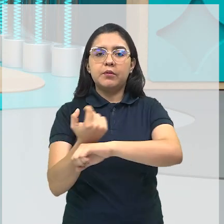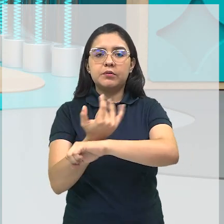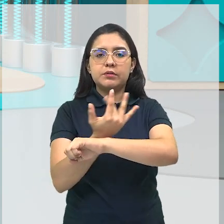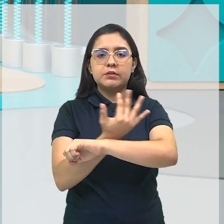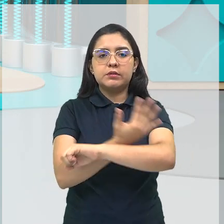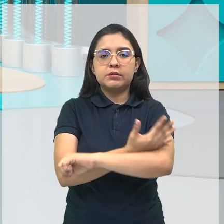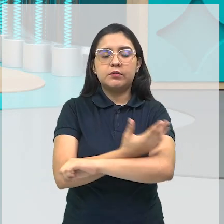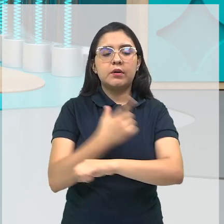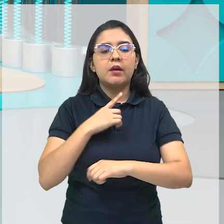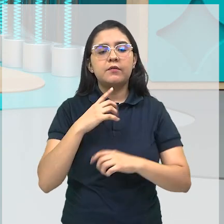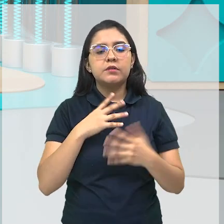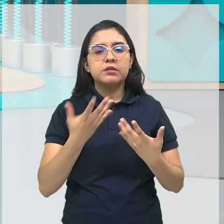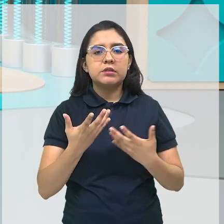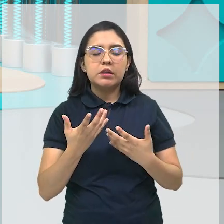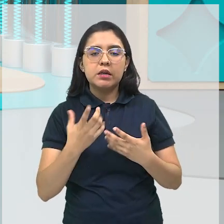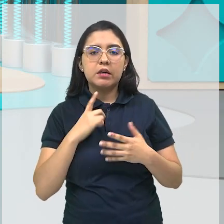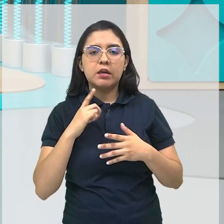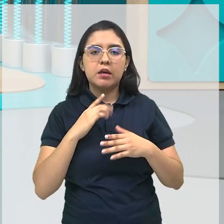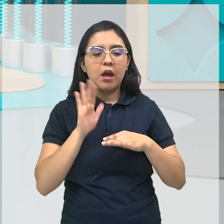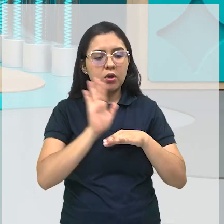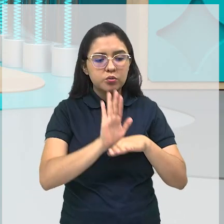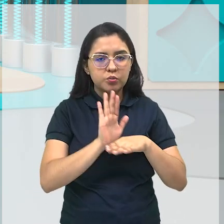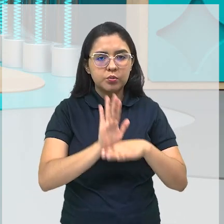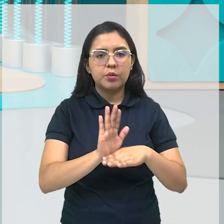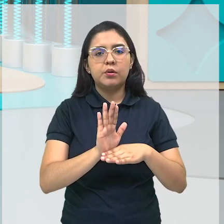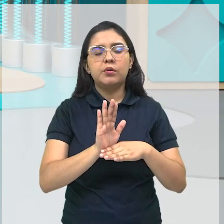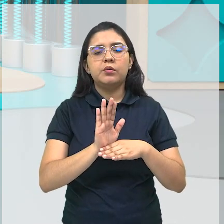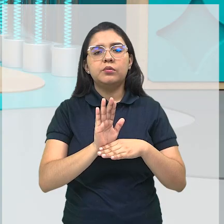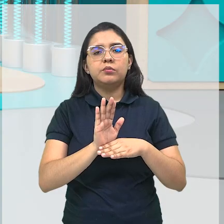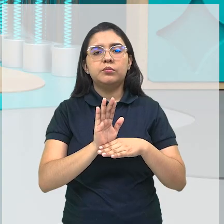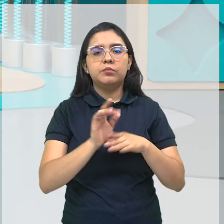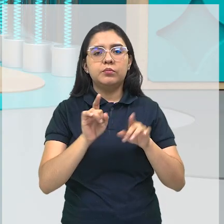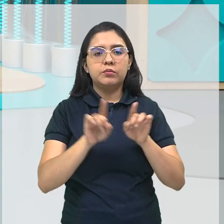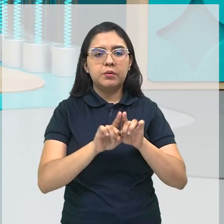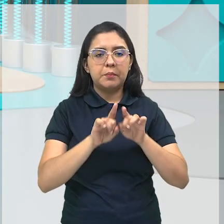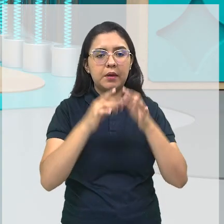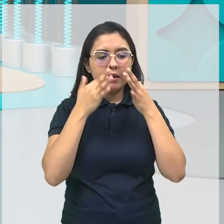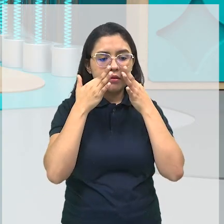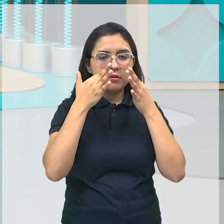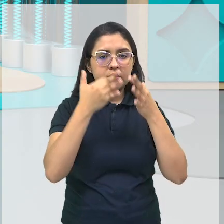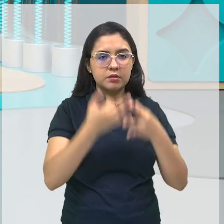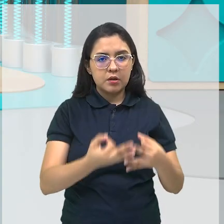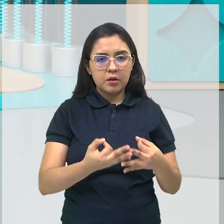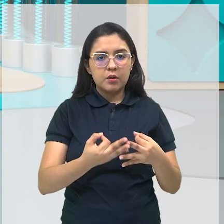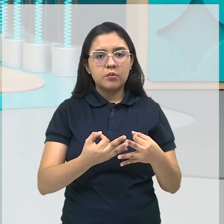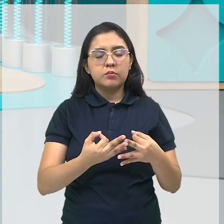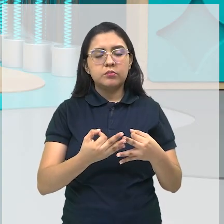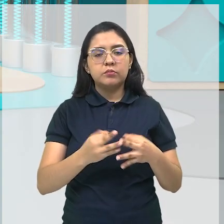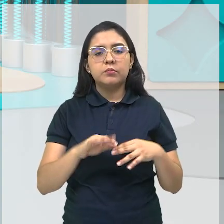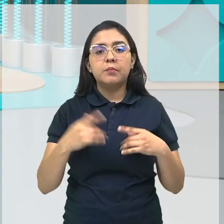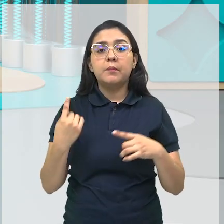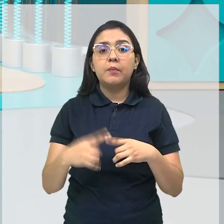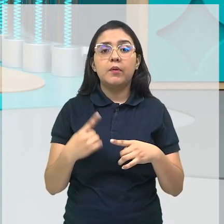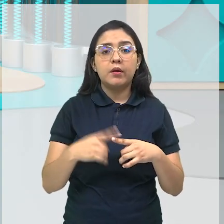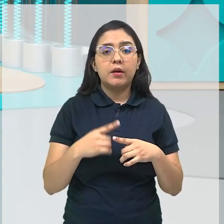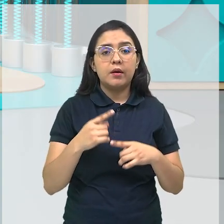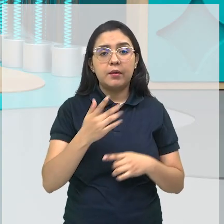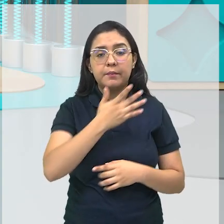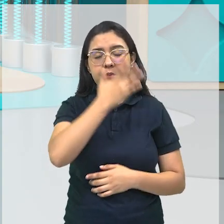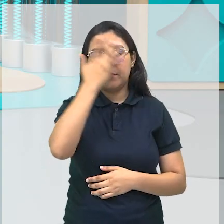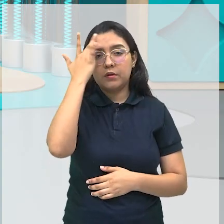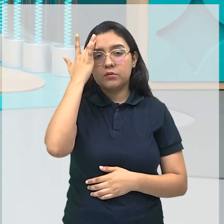dando segurança para aquela pessoa, é dando um apoio, dando uma atenção, porque ela vai estar